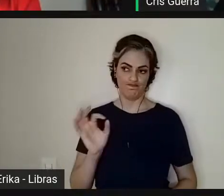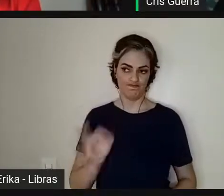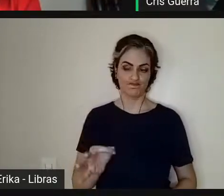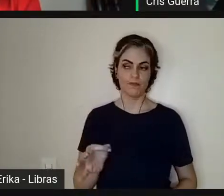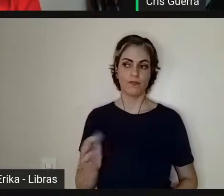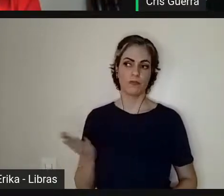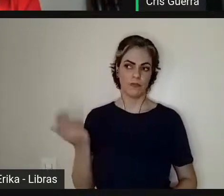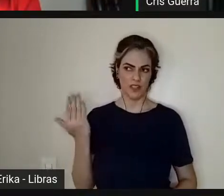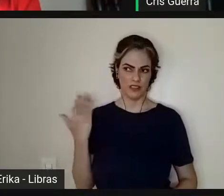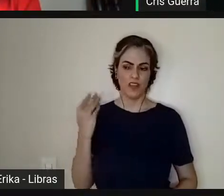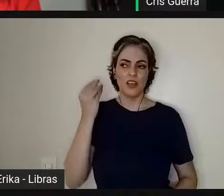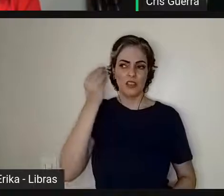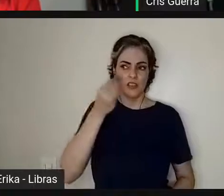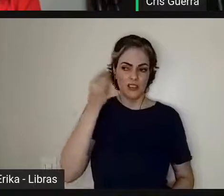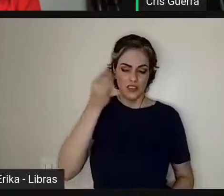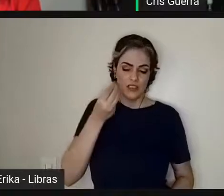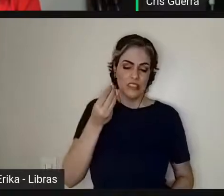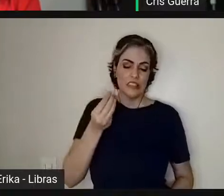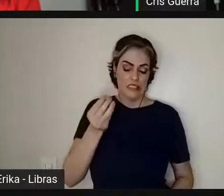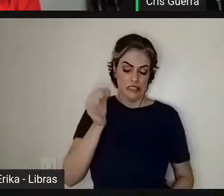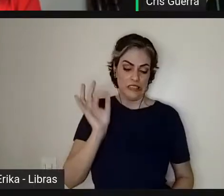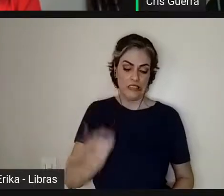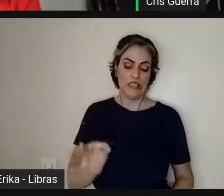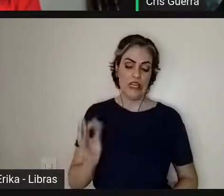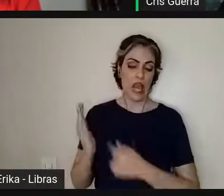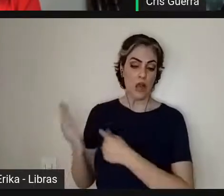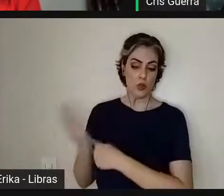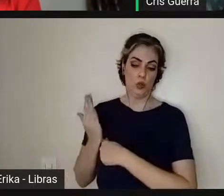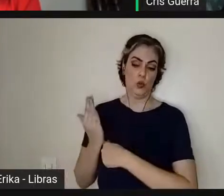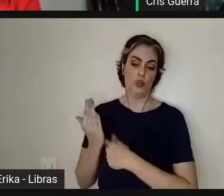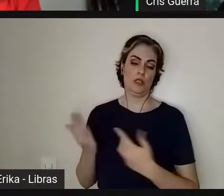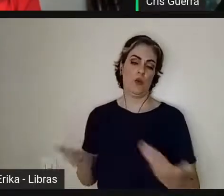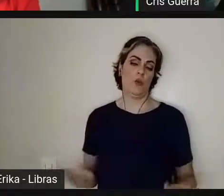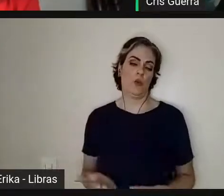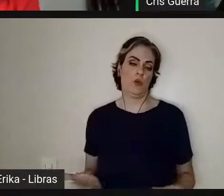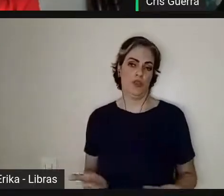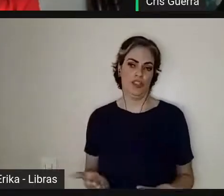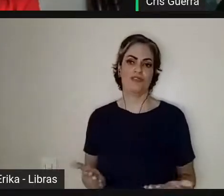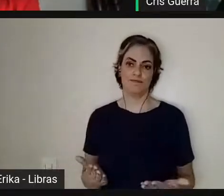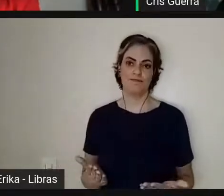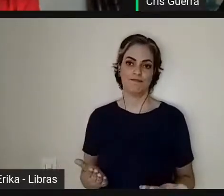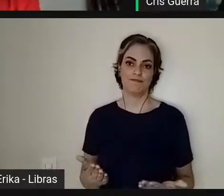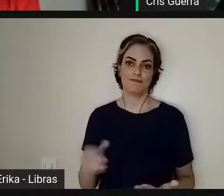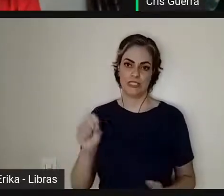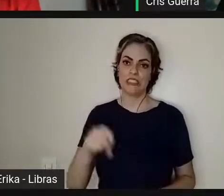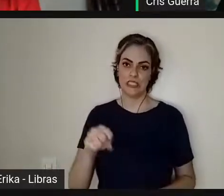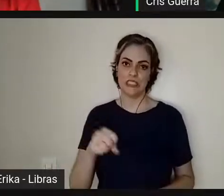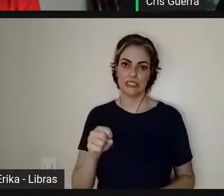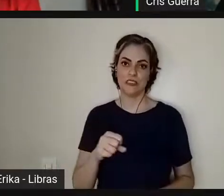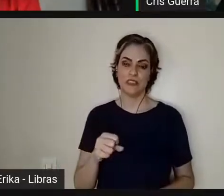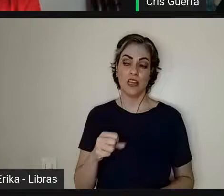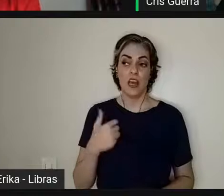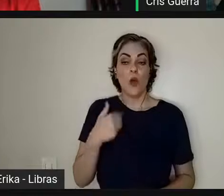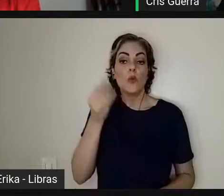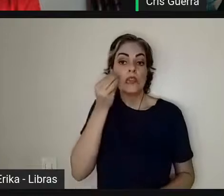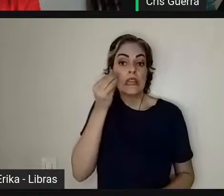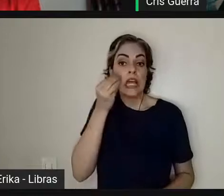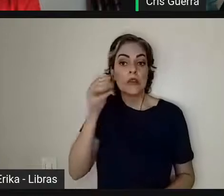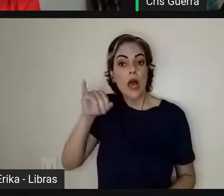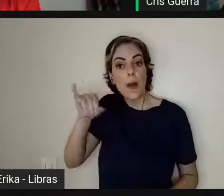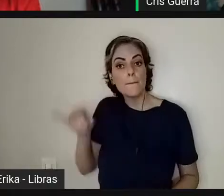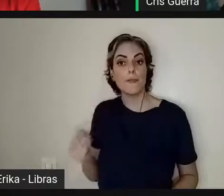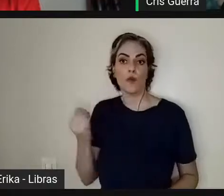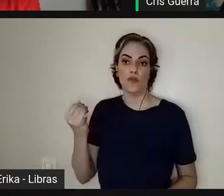vivi anteriormente me ajuda muito nesse momento que a gente está vivendo hoje, e eu tento trazer essa bagagem para ajudar outras pessoas,